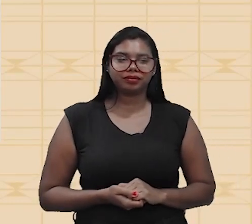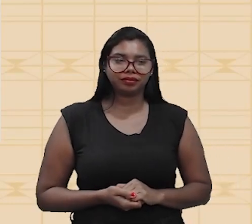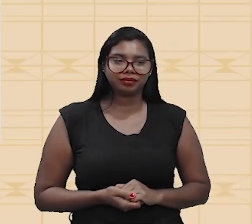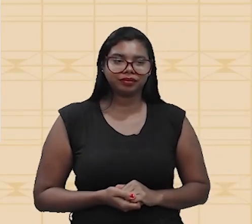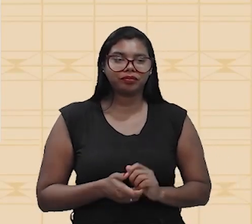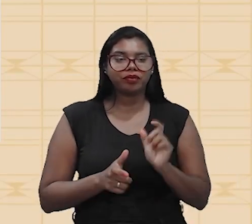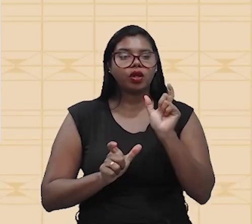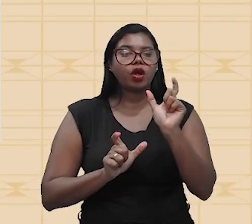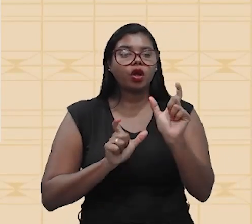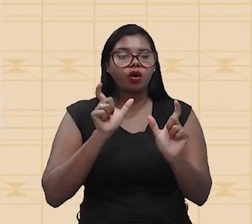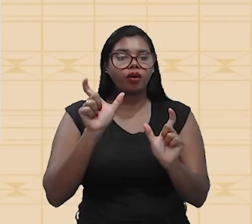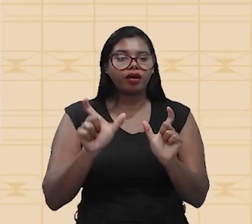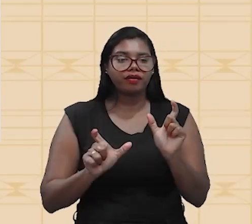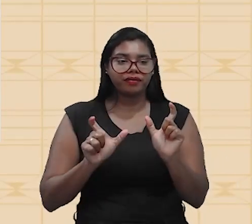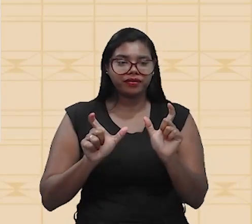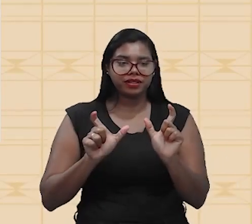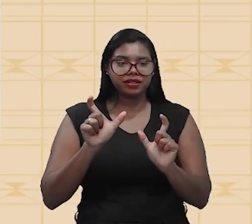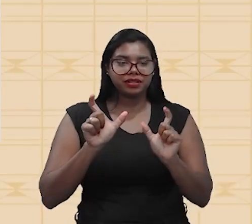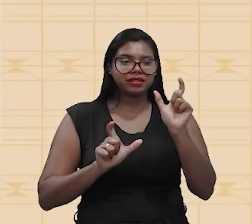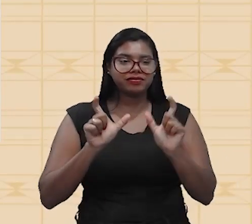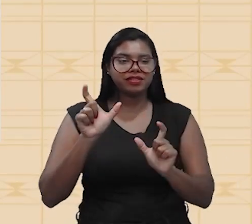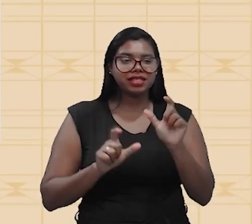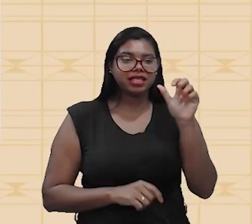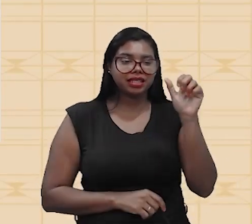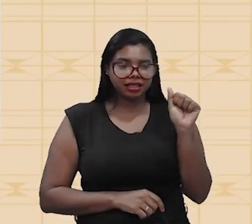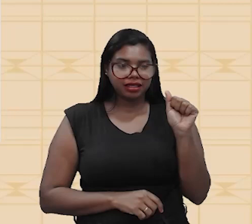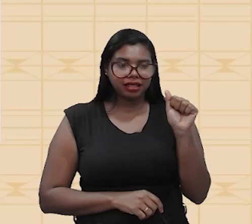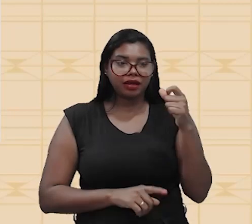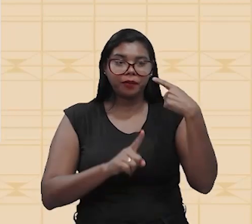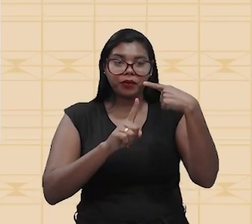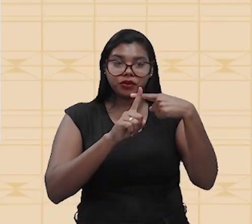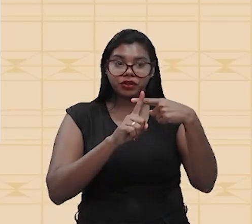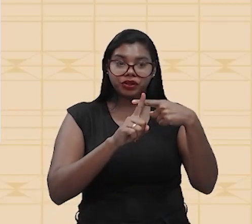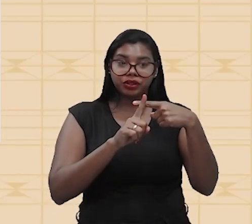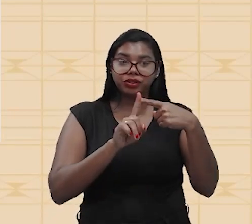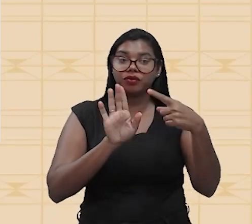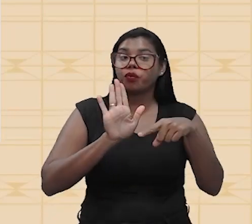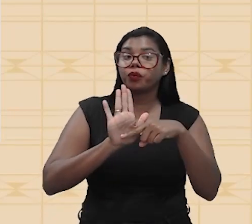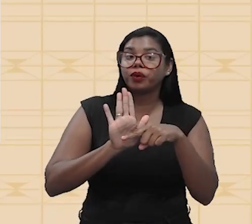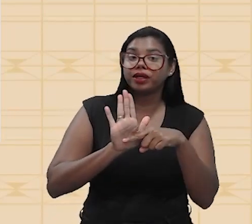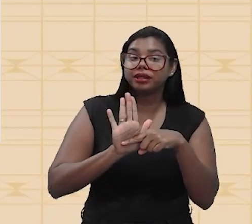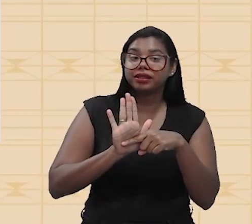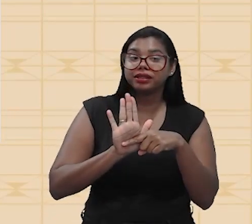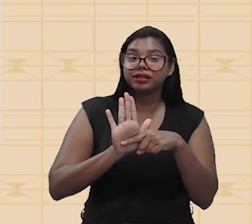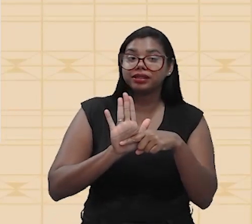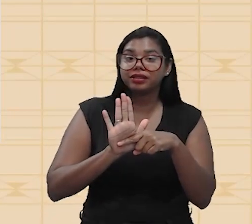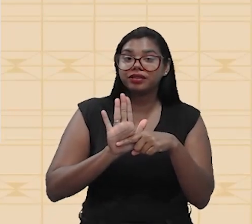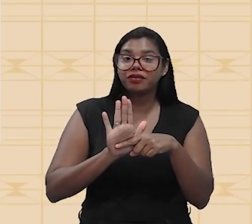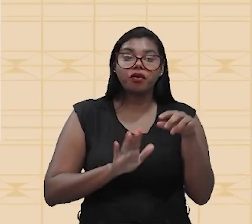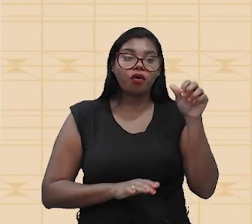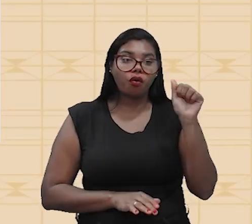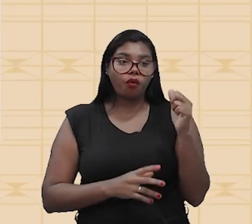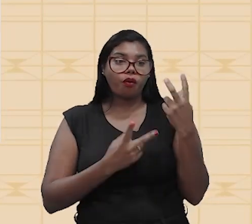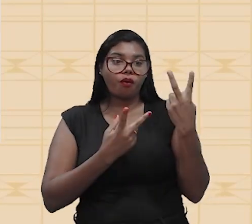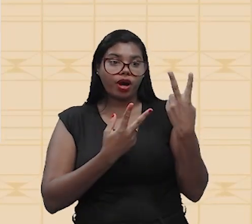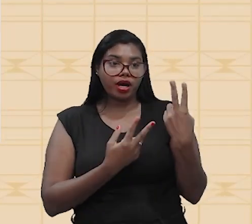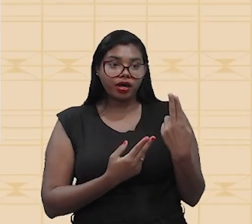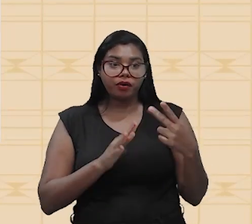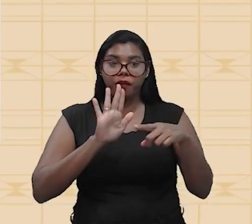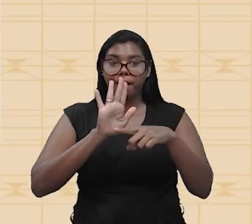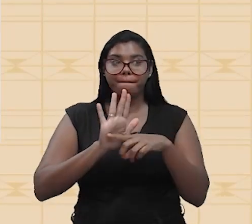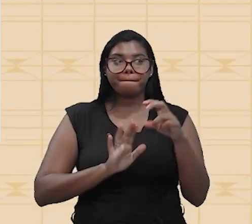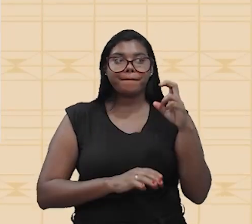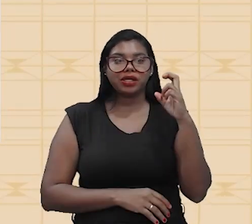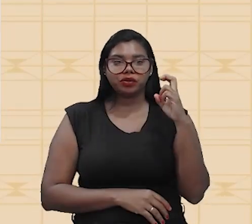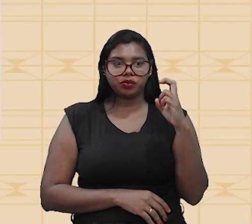Coeficiente A, positivo ou negativo? Muito bem, o coeficiente A é igual a menos 5. O que